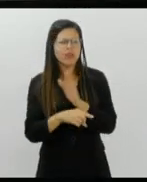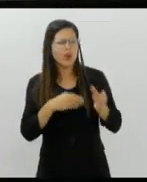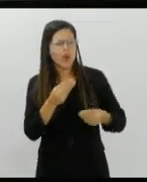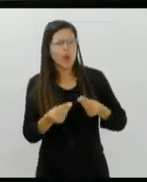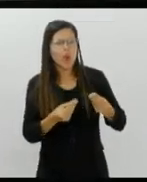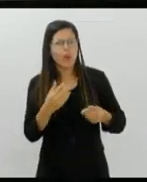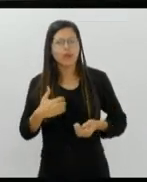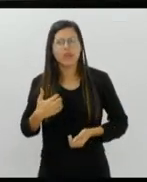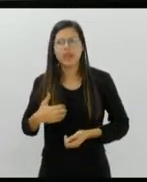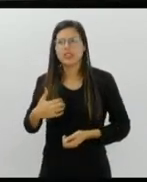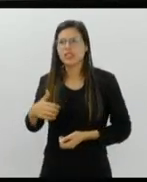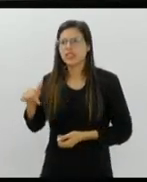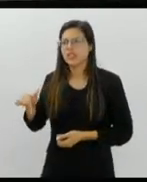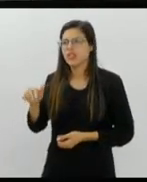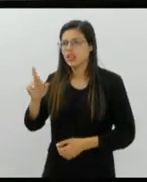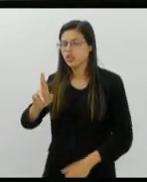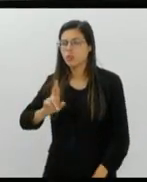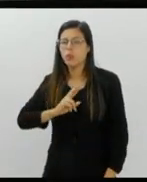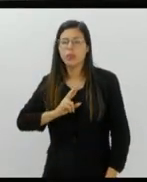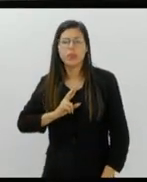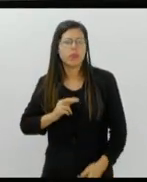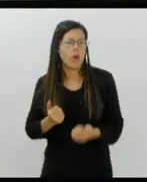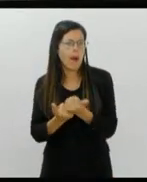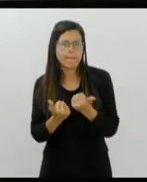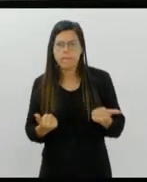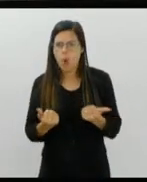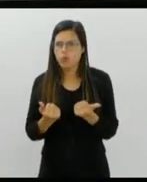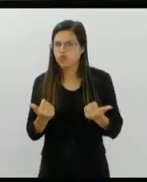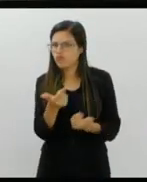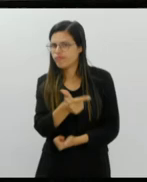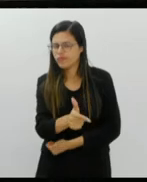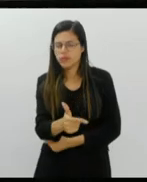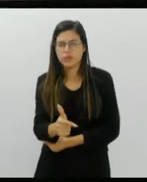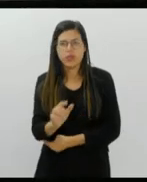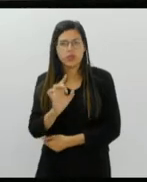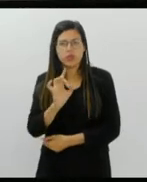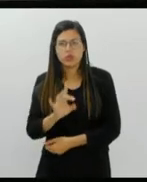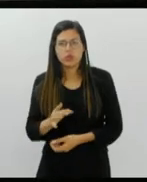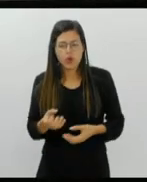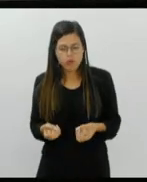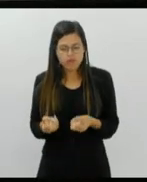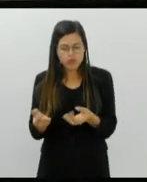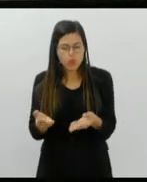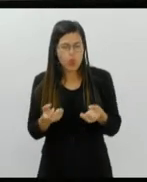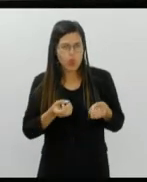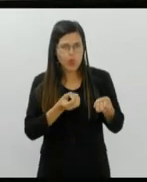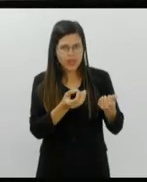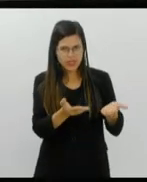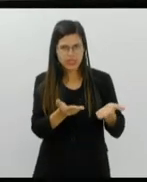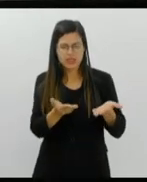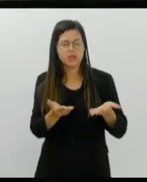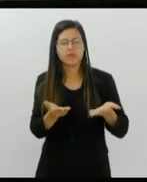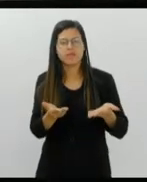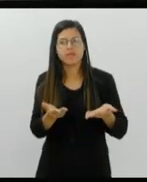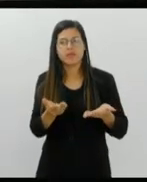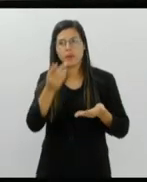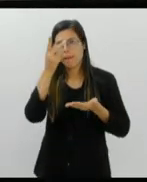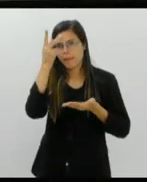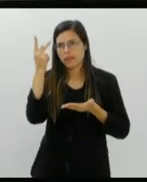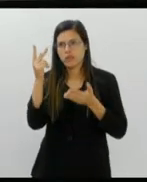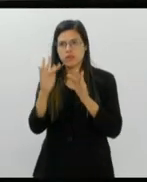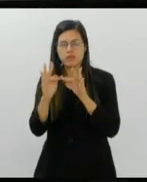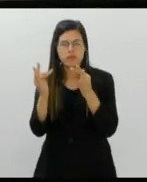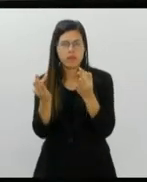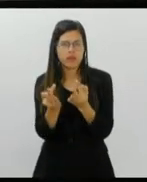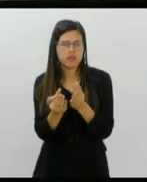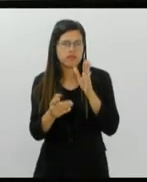falou ó sem apoio apoio zero tudo através de doações e realmente de pessoas dos familiares que